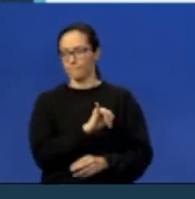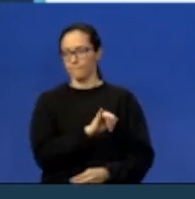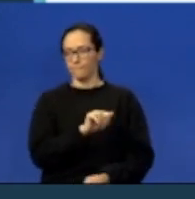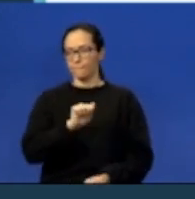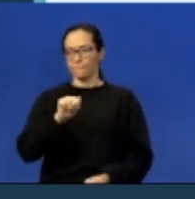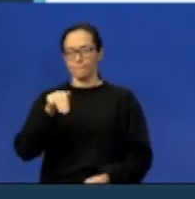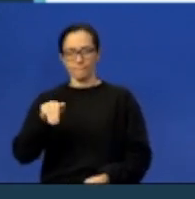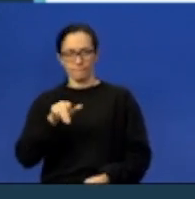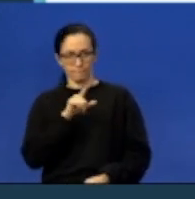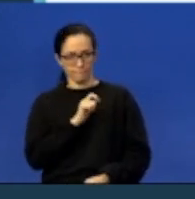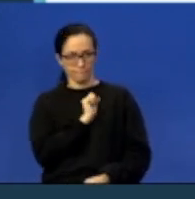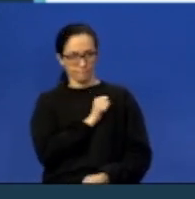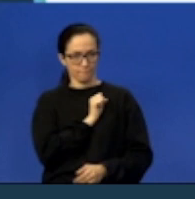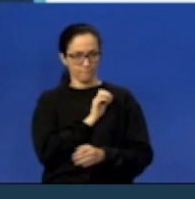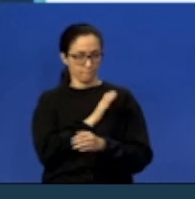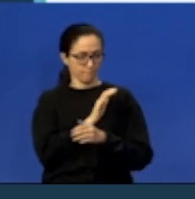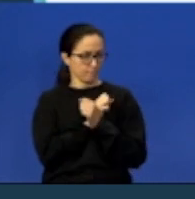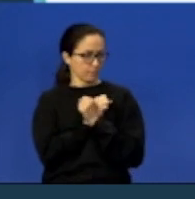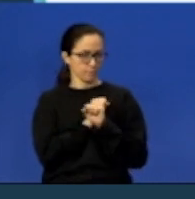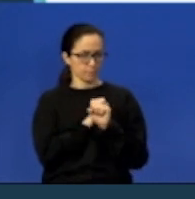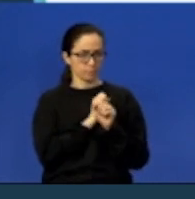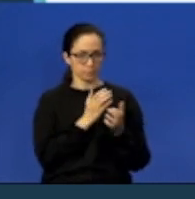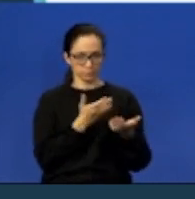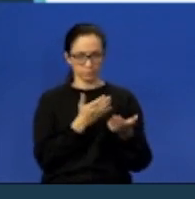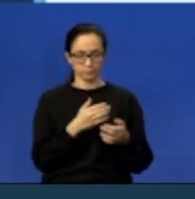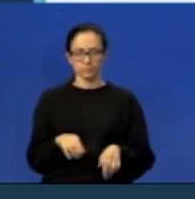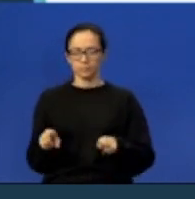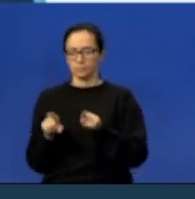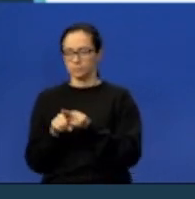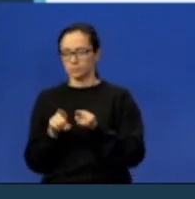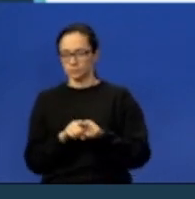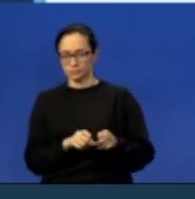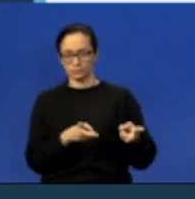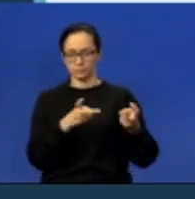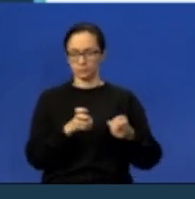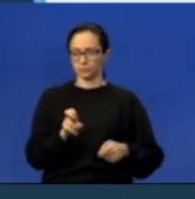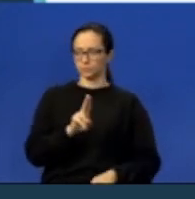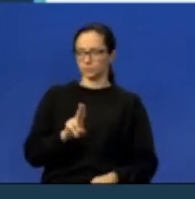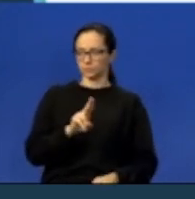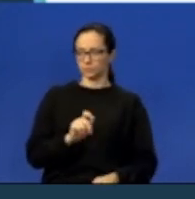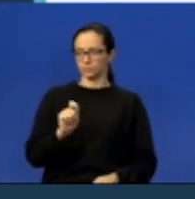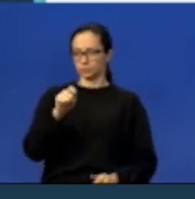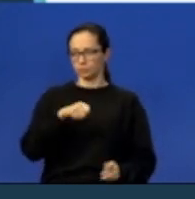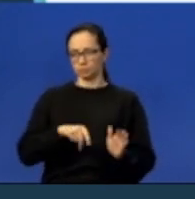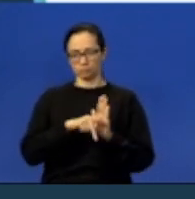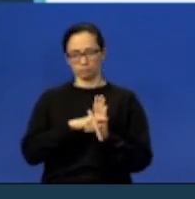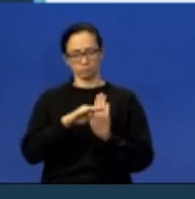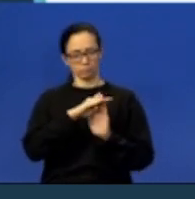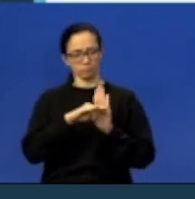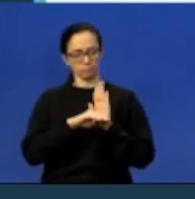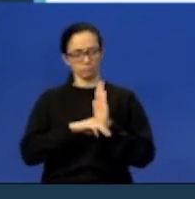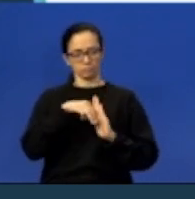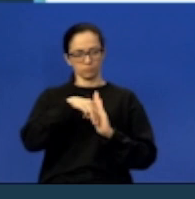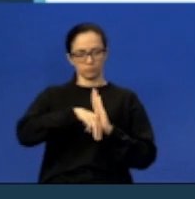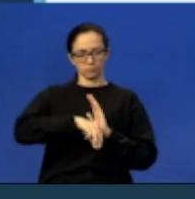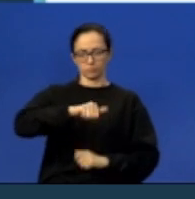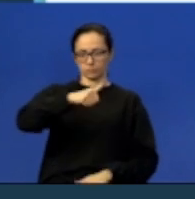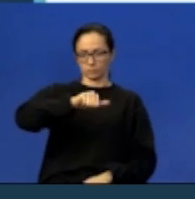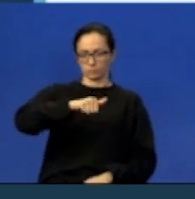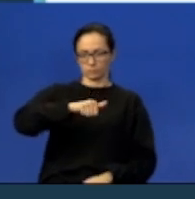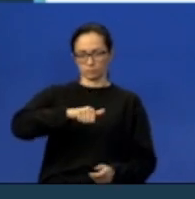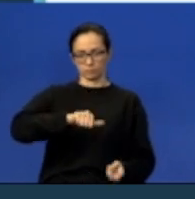do miocárdio. Além disso, o eletrocardiograma ele também é utilizado como um principal método de